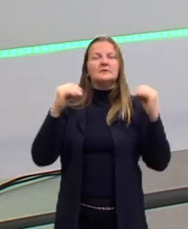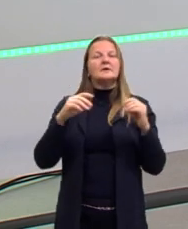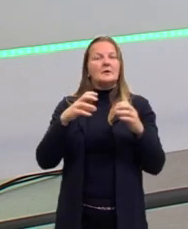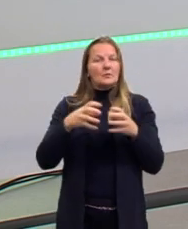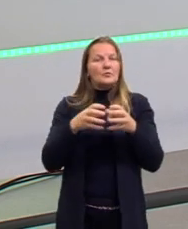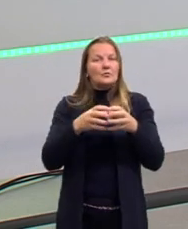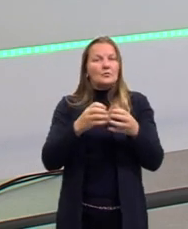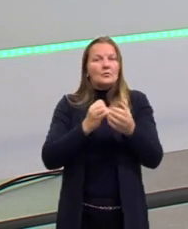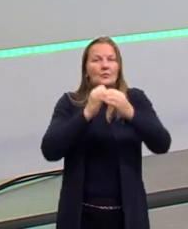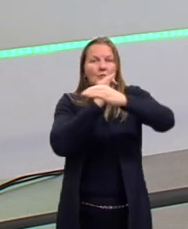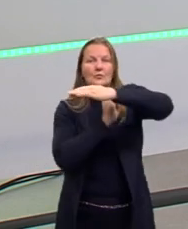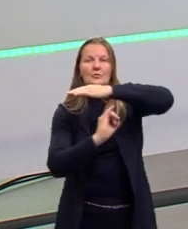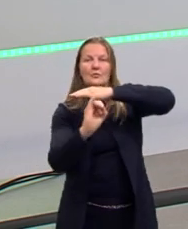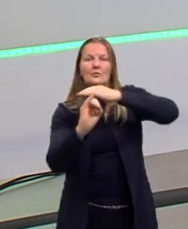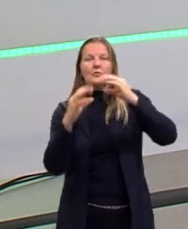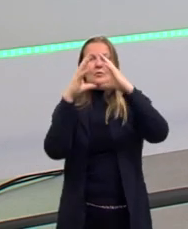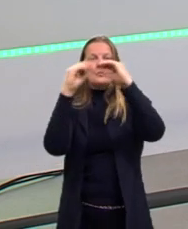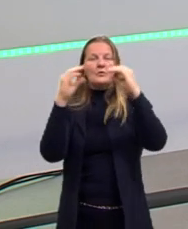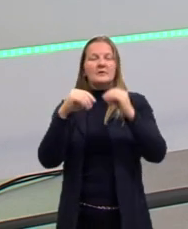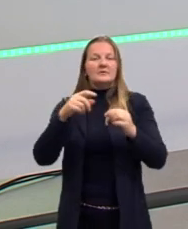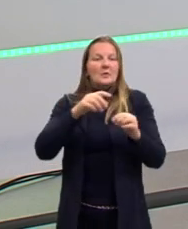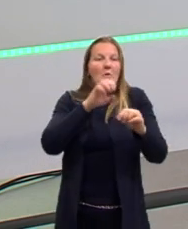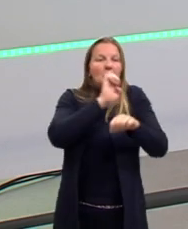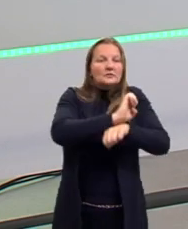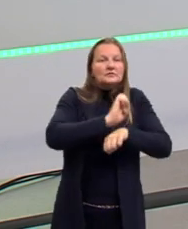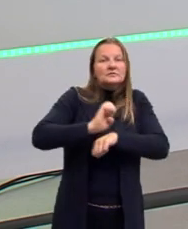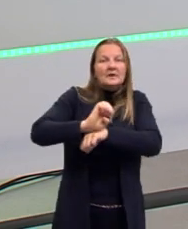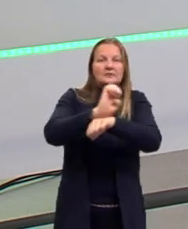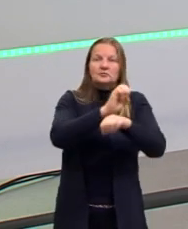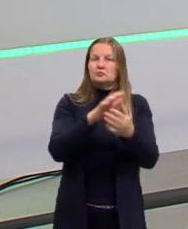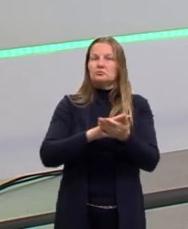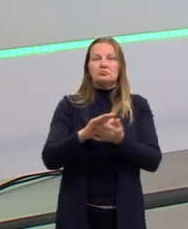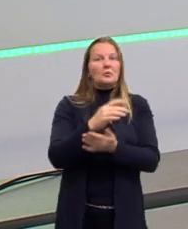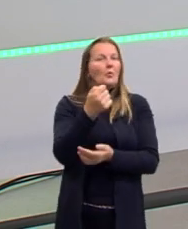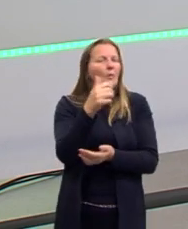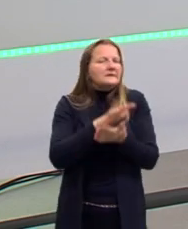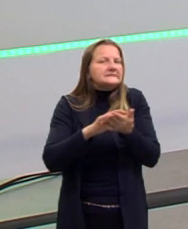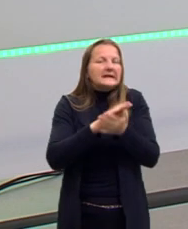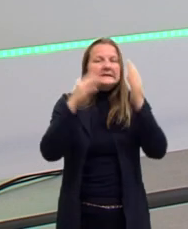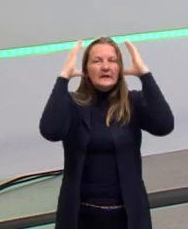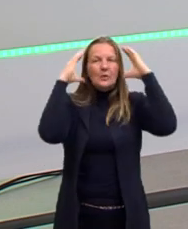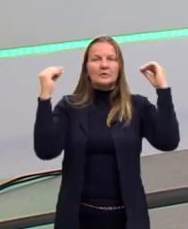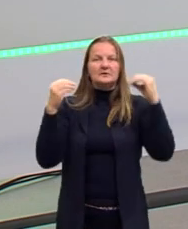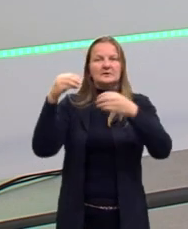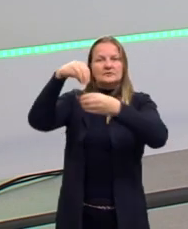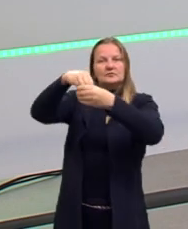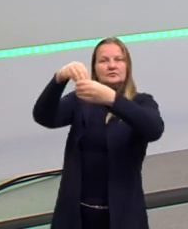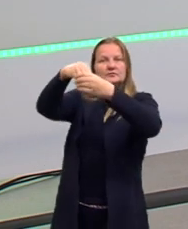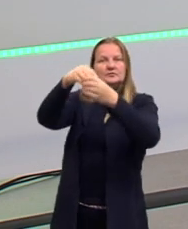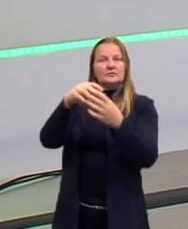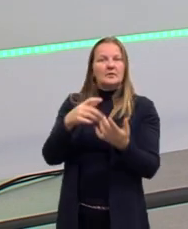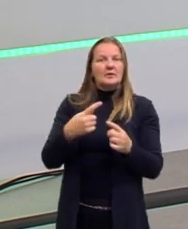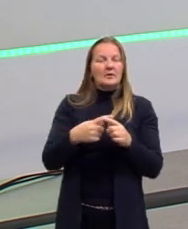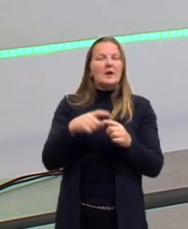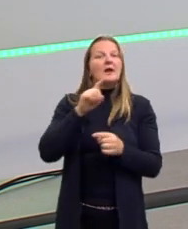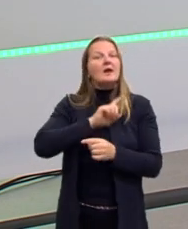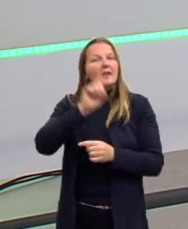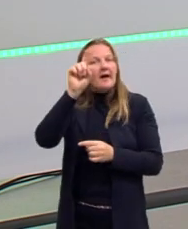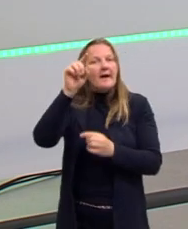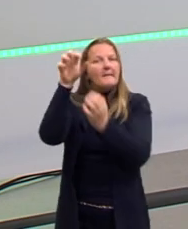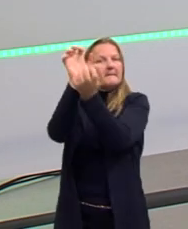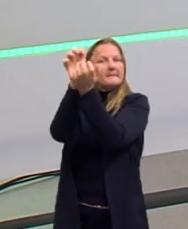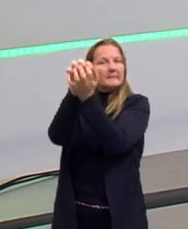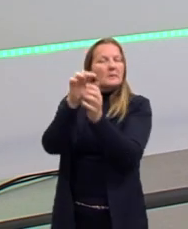tão né decorrente em outros estados talvez porque lá essa imigração ocorreu em outros